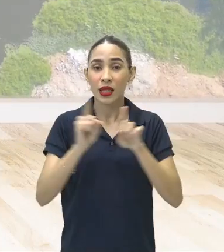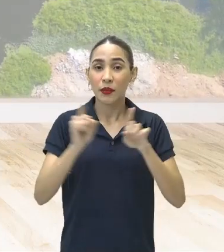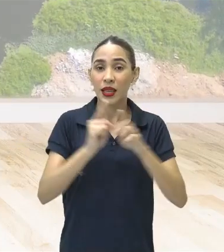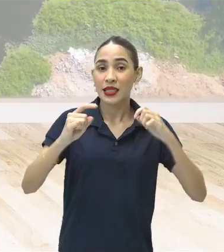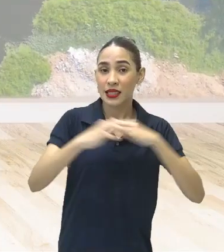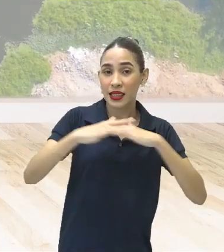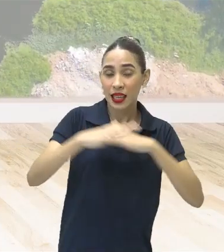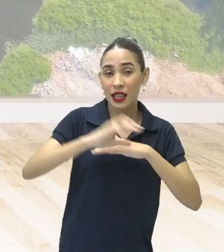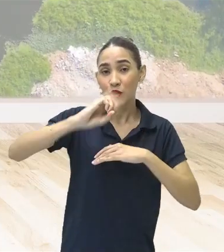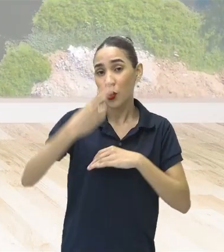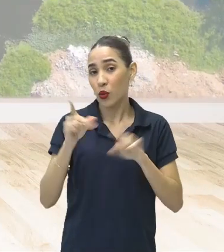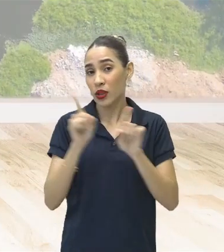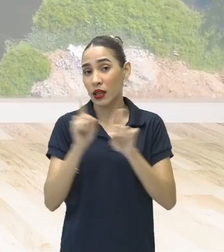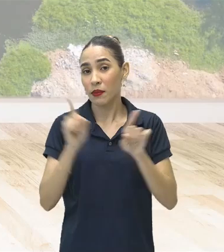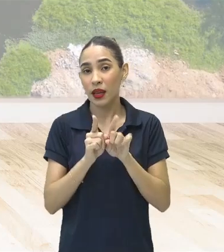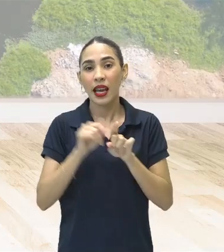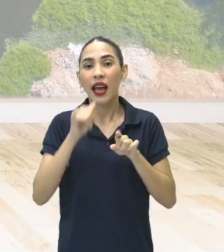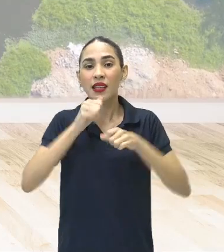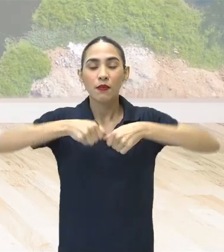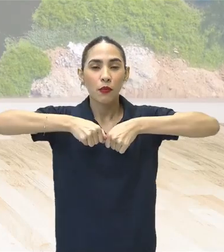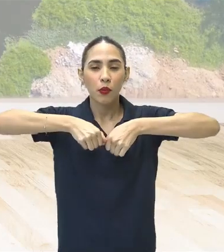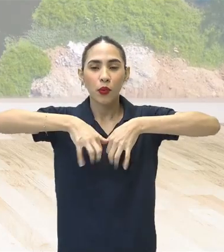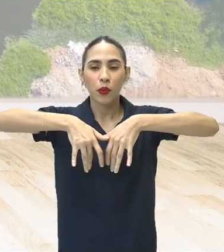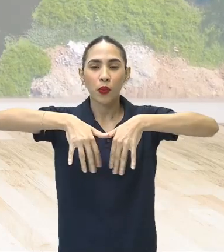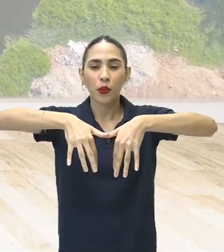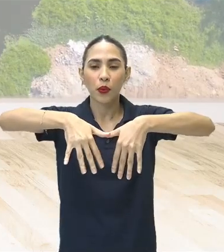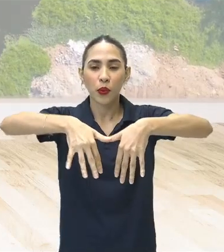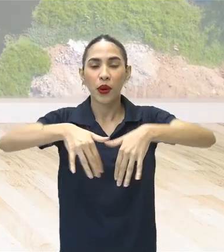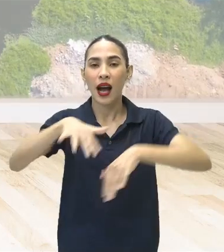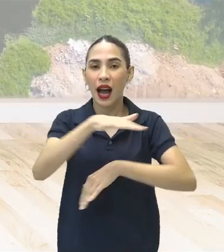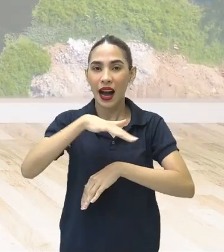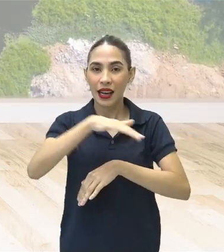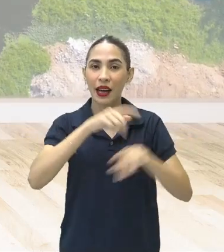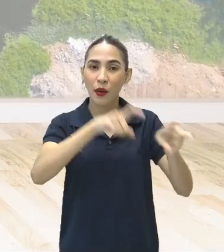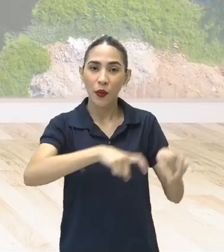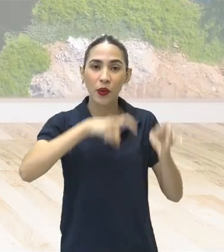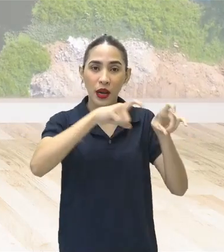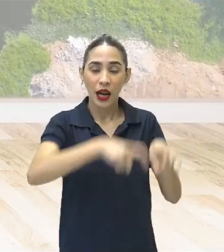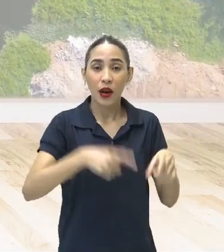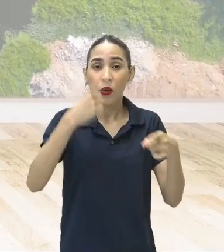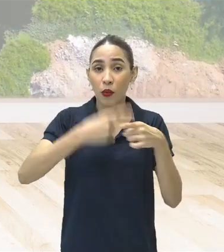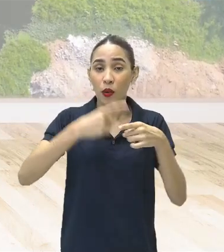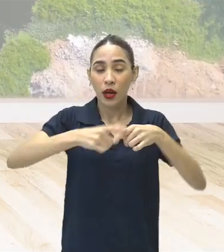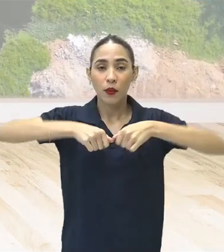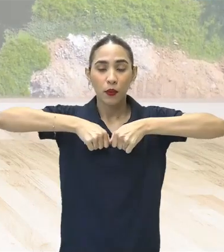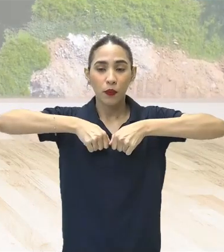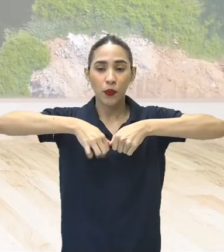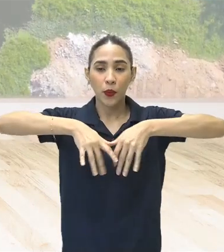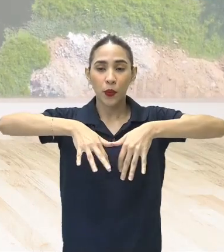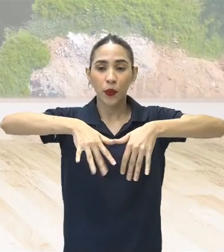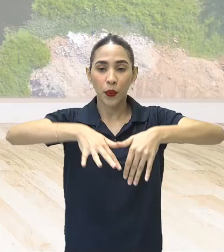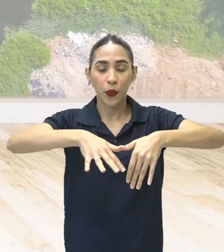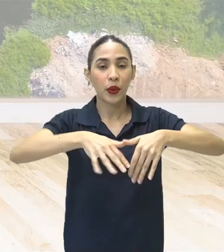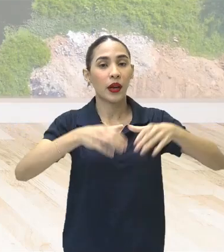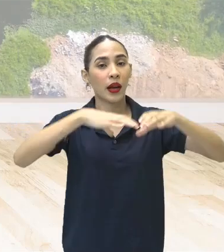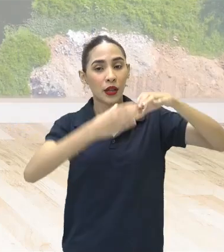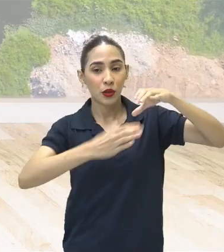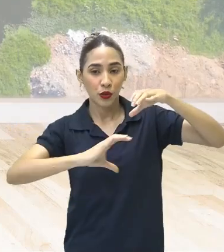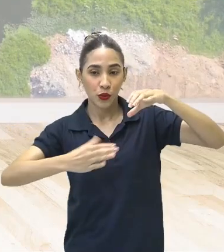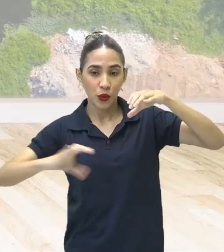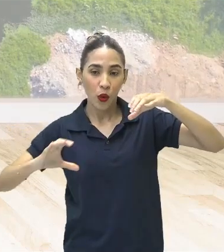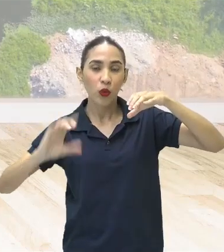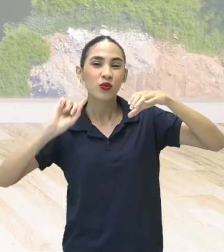ou por causa também de fertilizantes em ambientes rurais. Porque os fertilizantes e os esgotos,